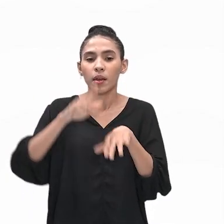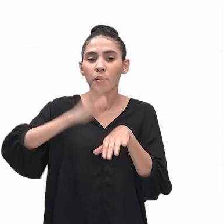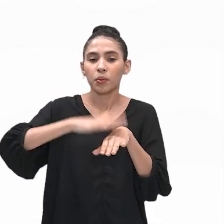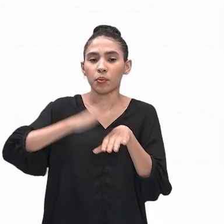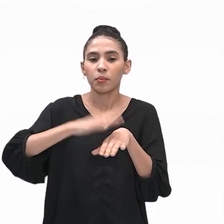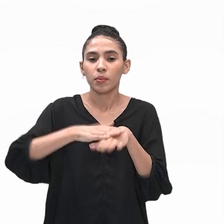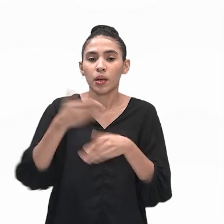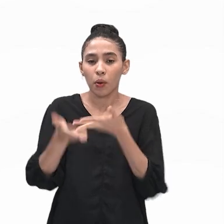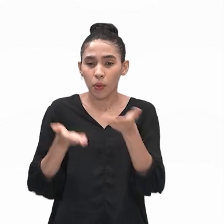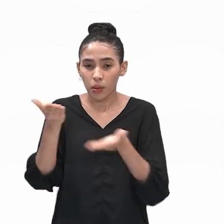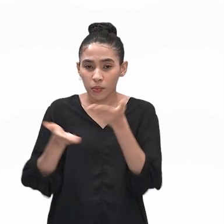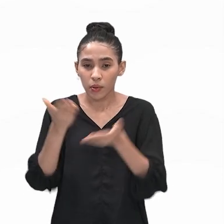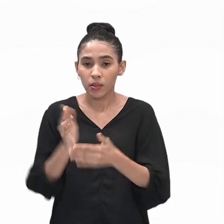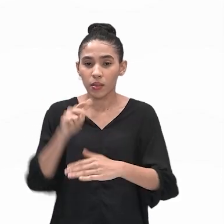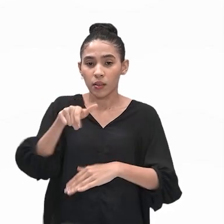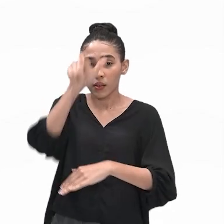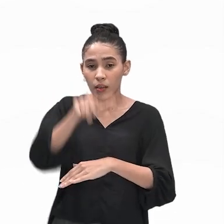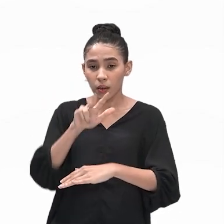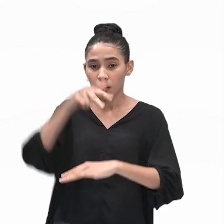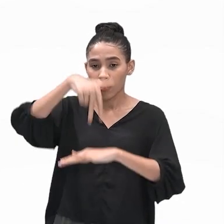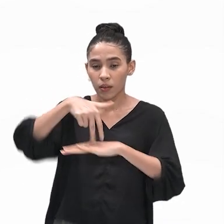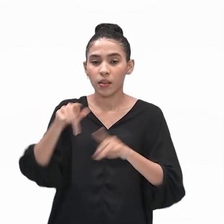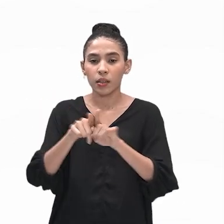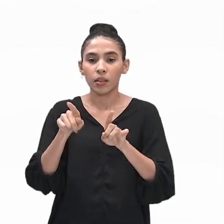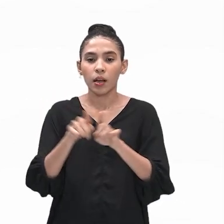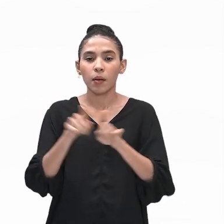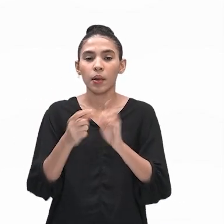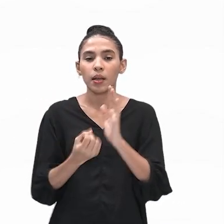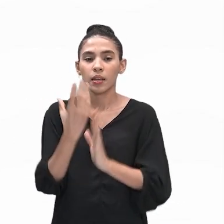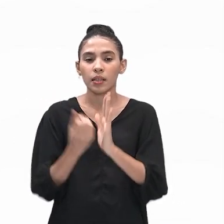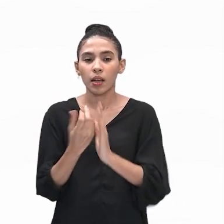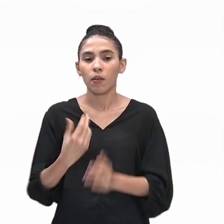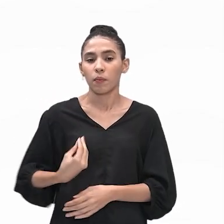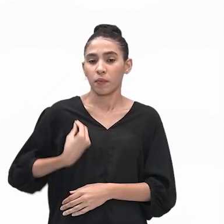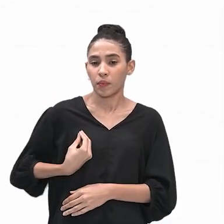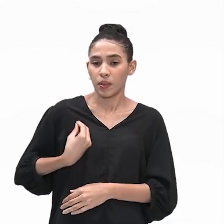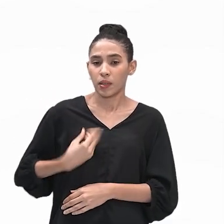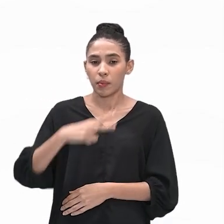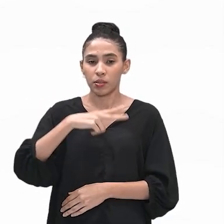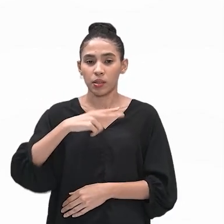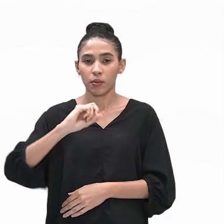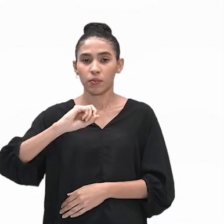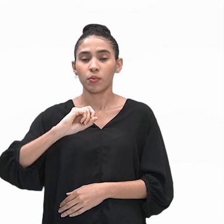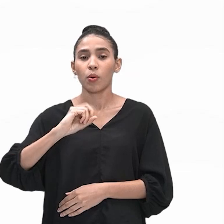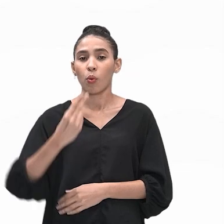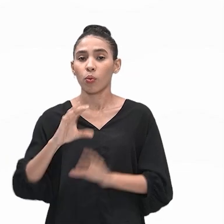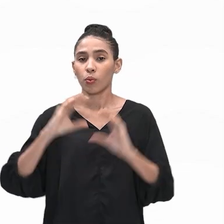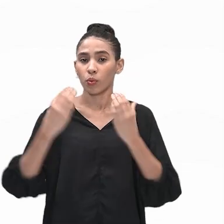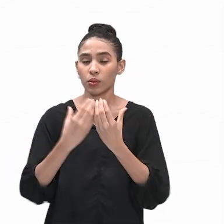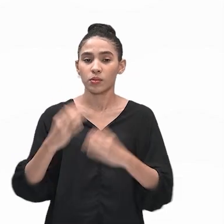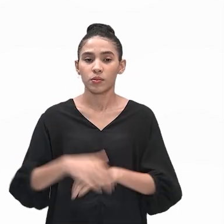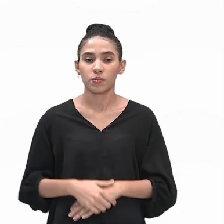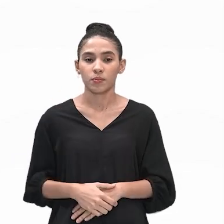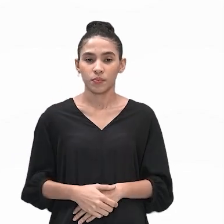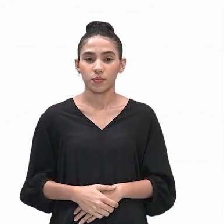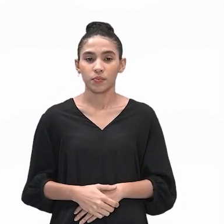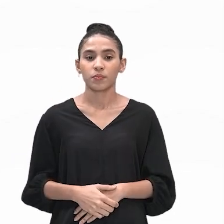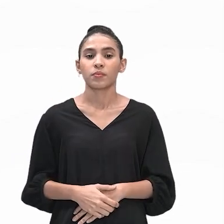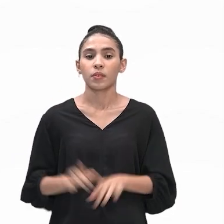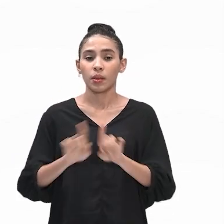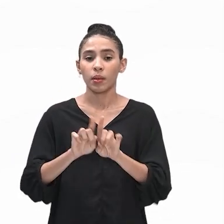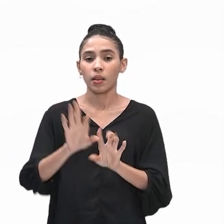autonomia, colaboração, protagonismo e autoria na vida pessoal e coletiva. Continuando,